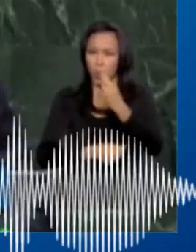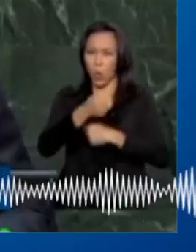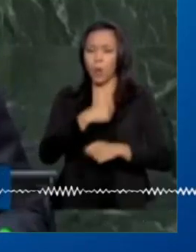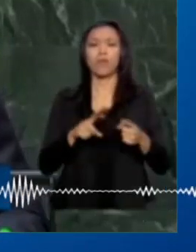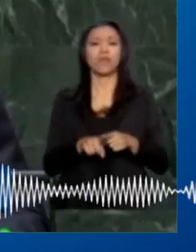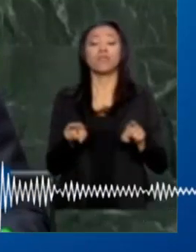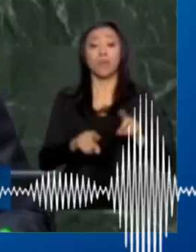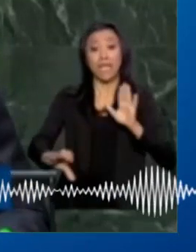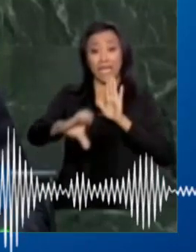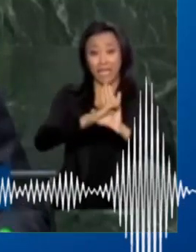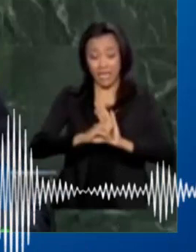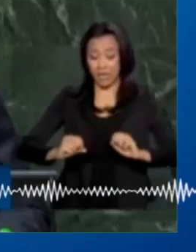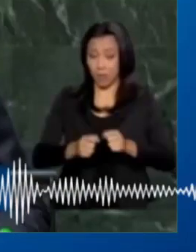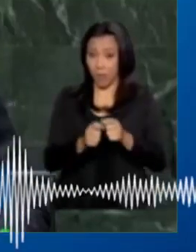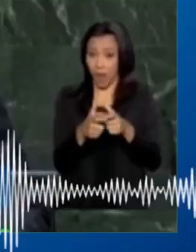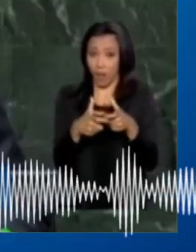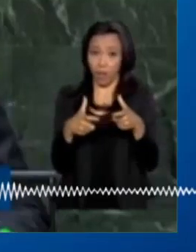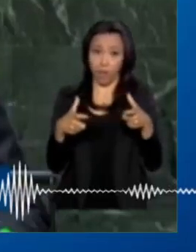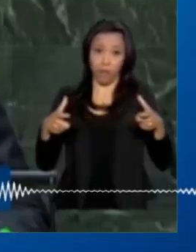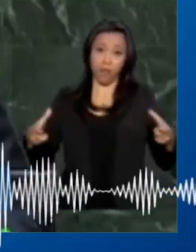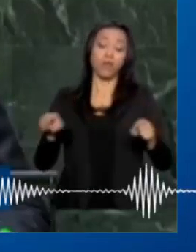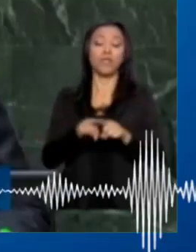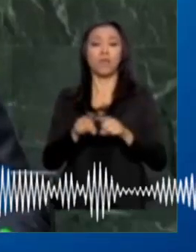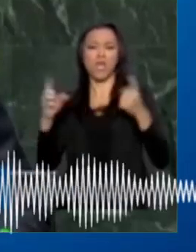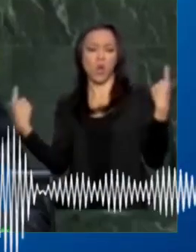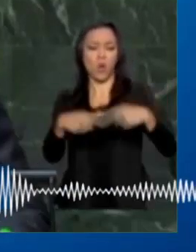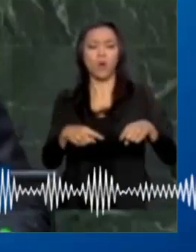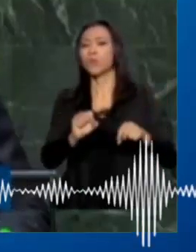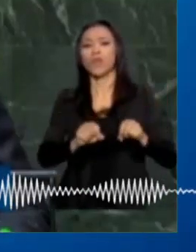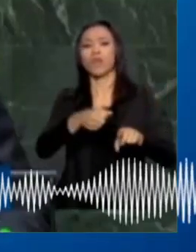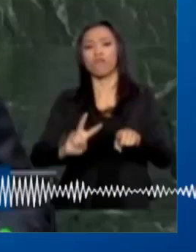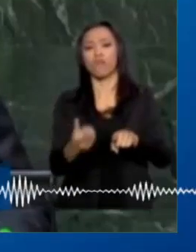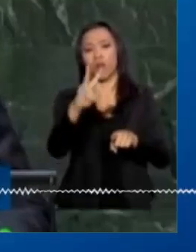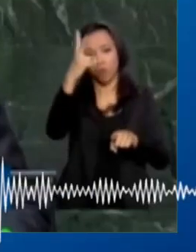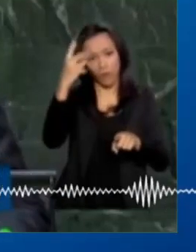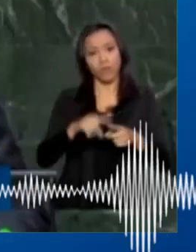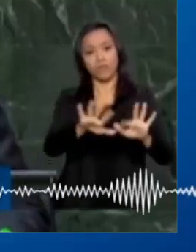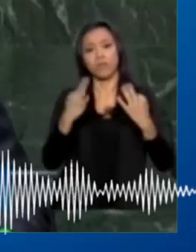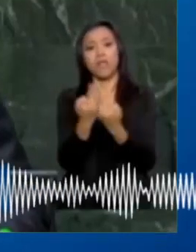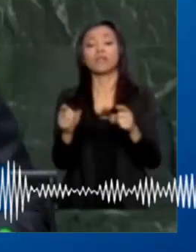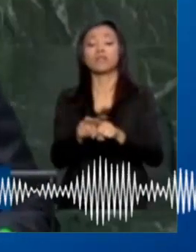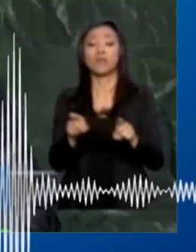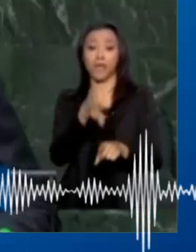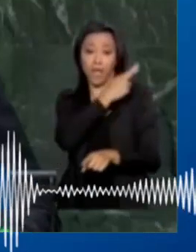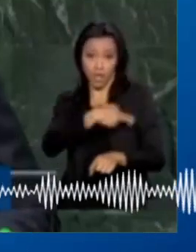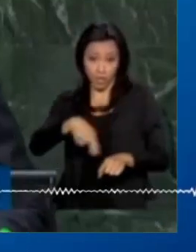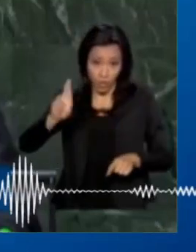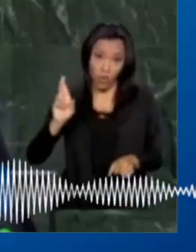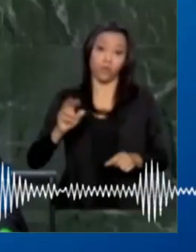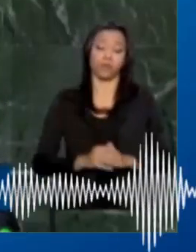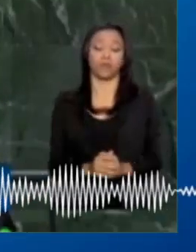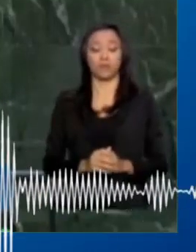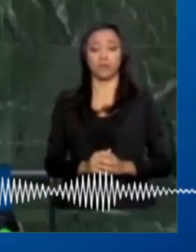ainda para criticar duramente os ex-presidentes Lula e Dilma, e ainda enfatizou a coragem do ministro